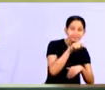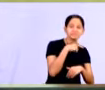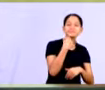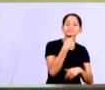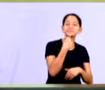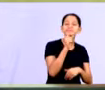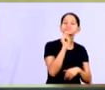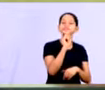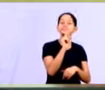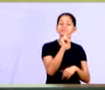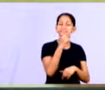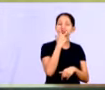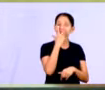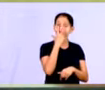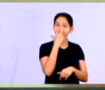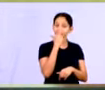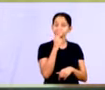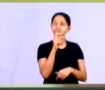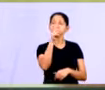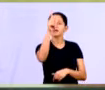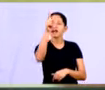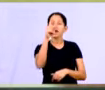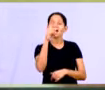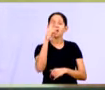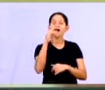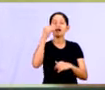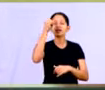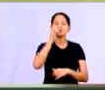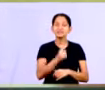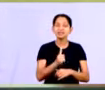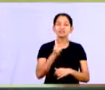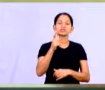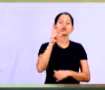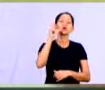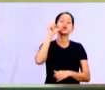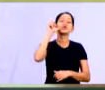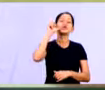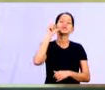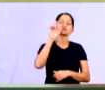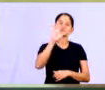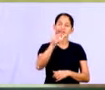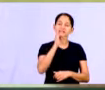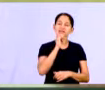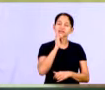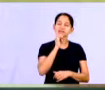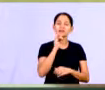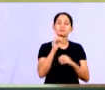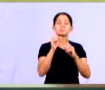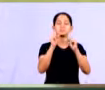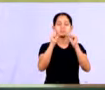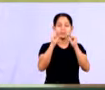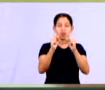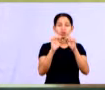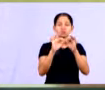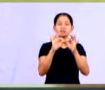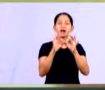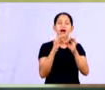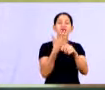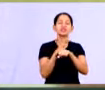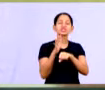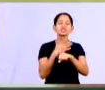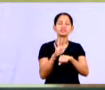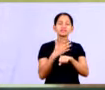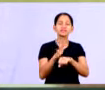estão questionando, parece que teve uma grande falta de energia no estado todo ontem, né? Então, eles estão questionando a possibilidade da gente prorrogar a atividade que